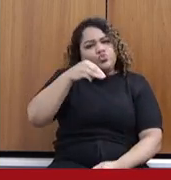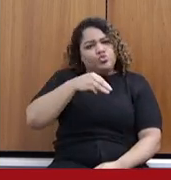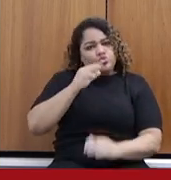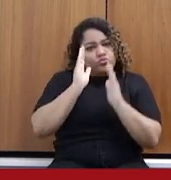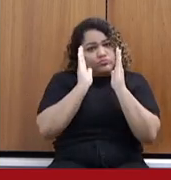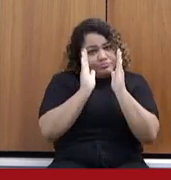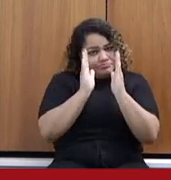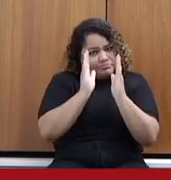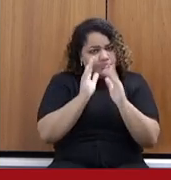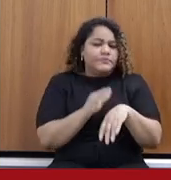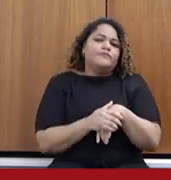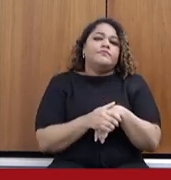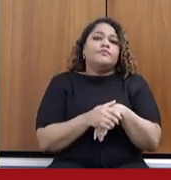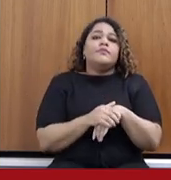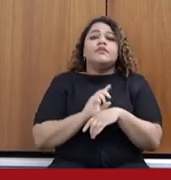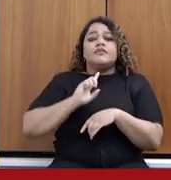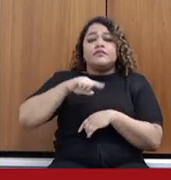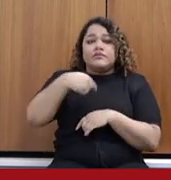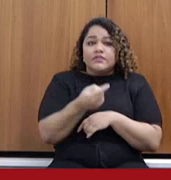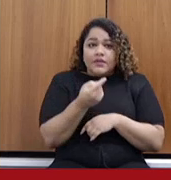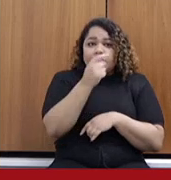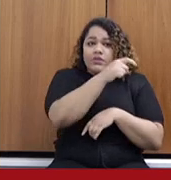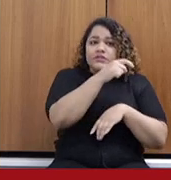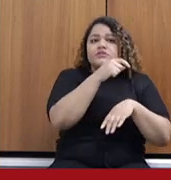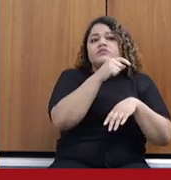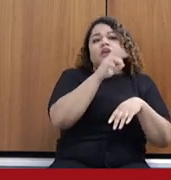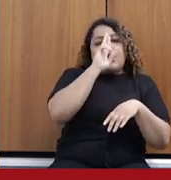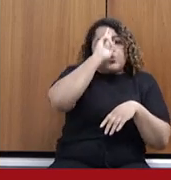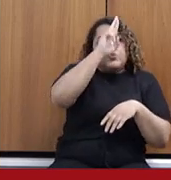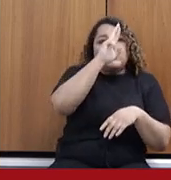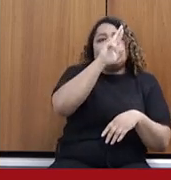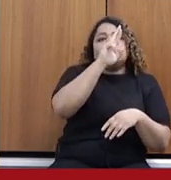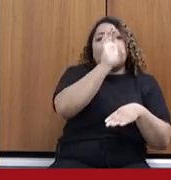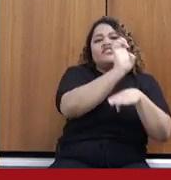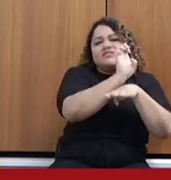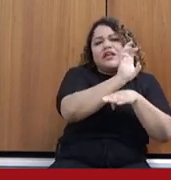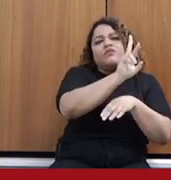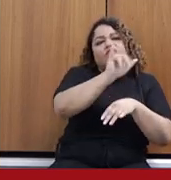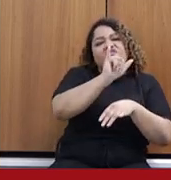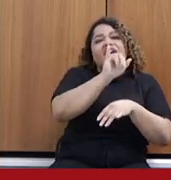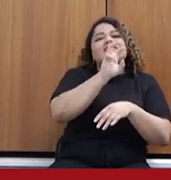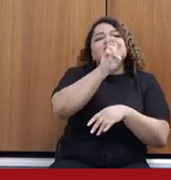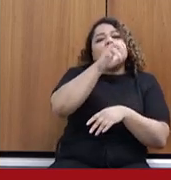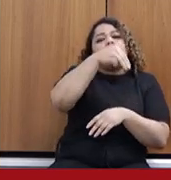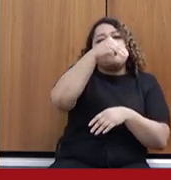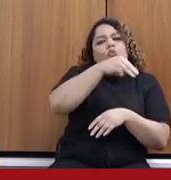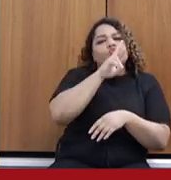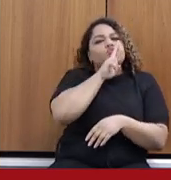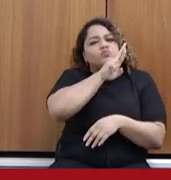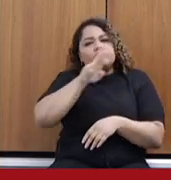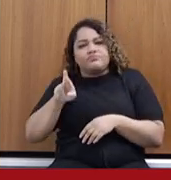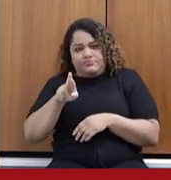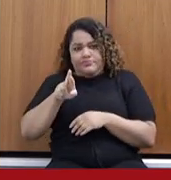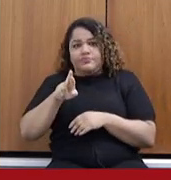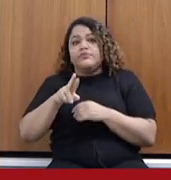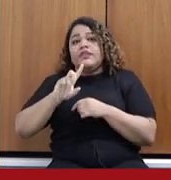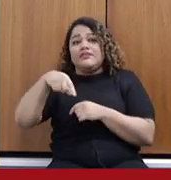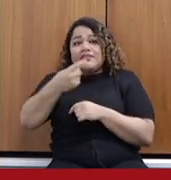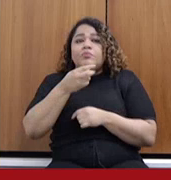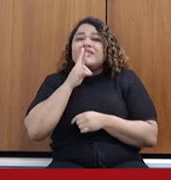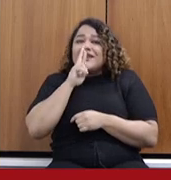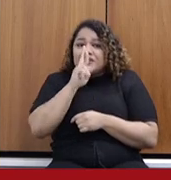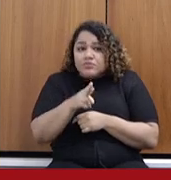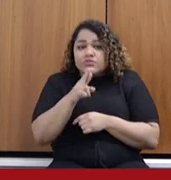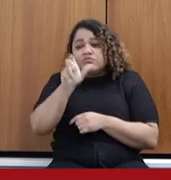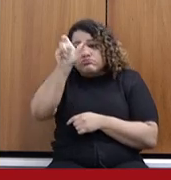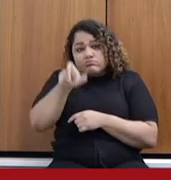estadual disporá de 5 minutos para respondê-la. Após a resposta da autoridade estadual, o deputado que o